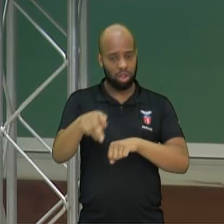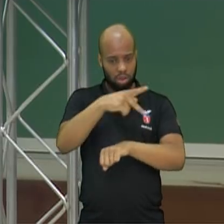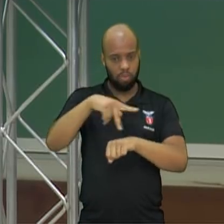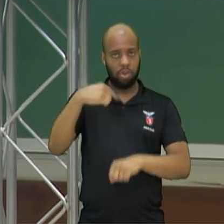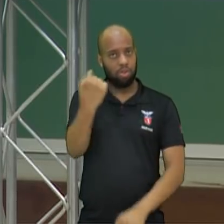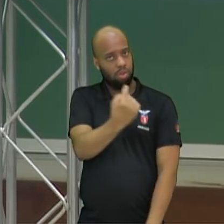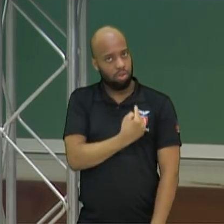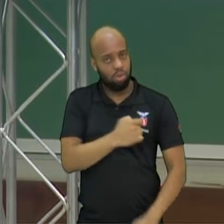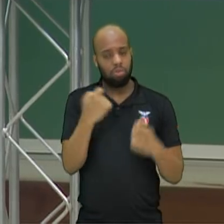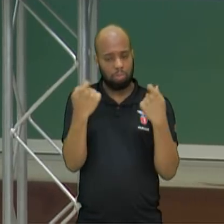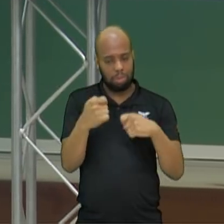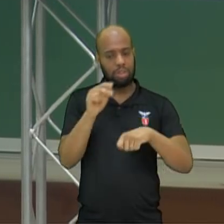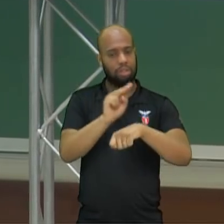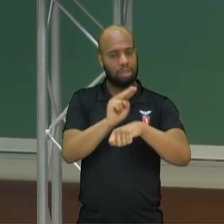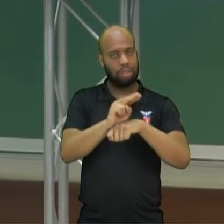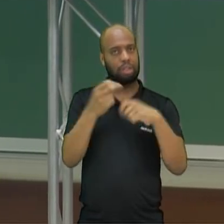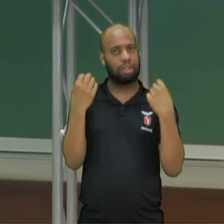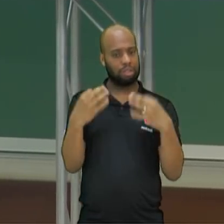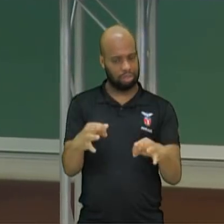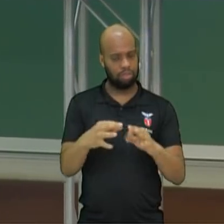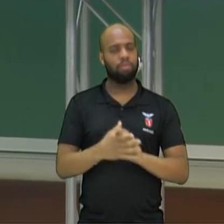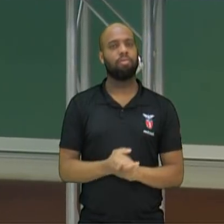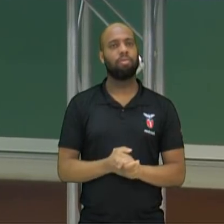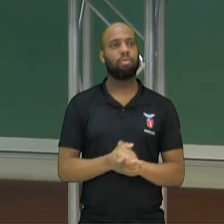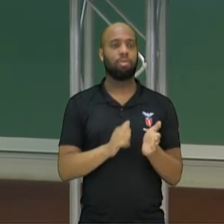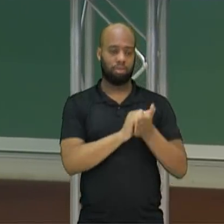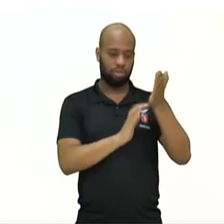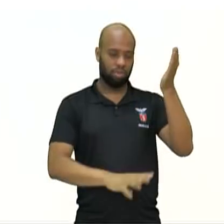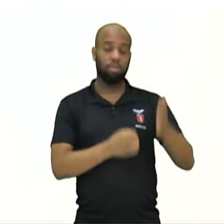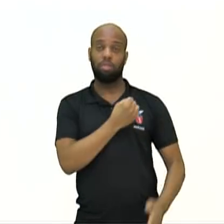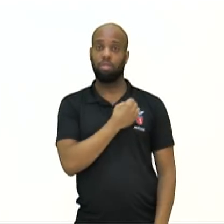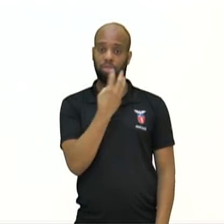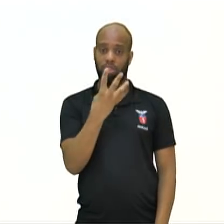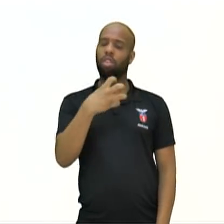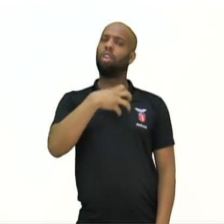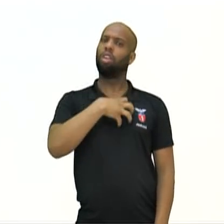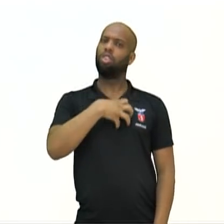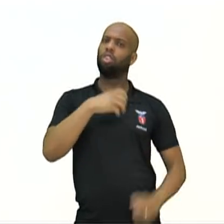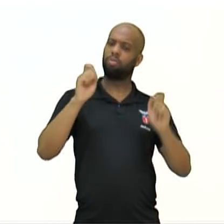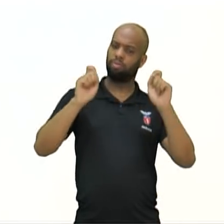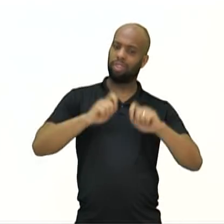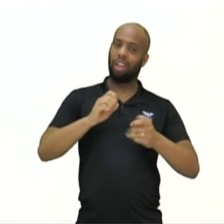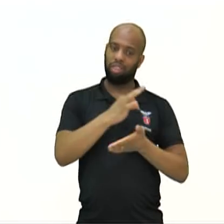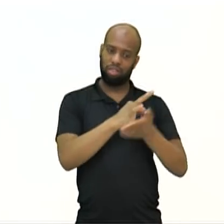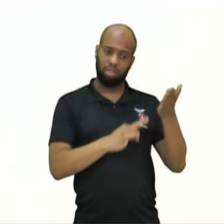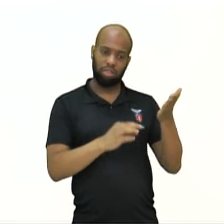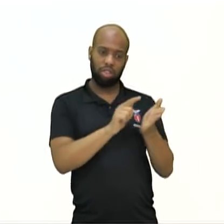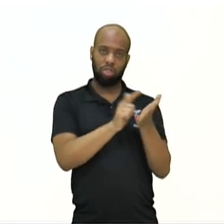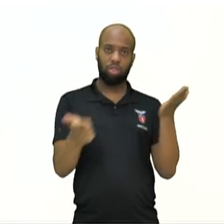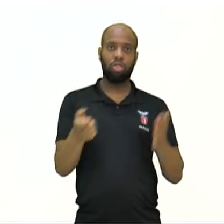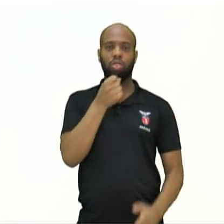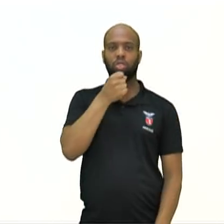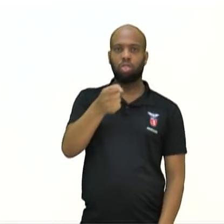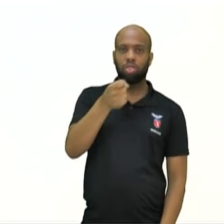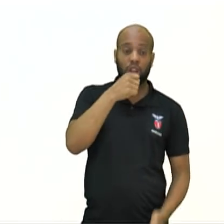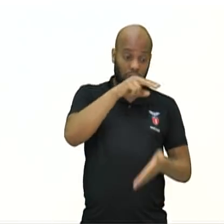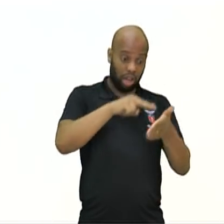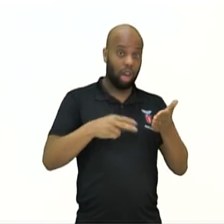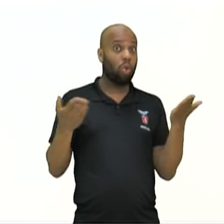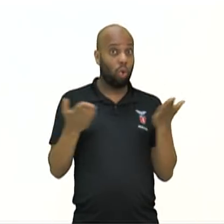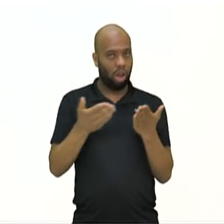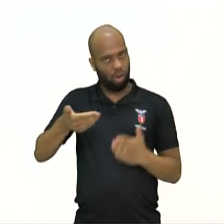né? Muito dele mesmo. Atividade 3. De que maneira o texto jornalístico